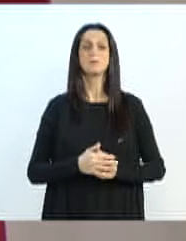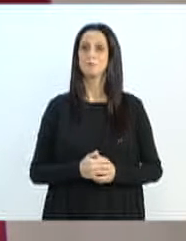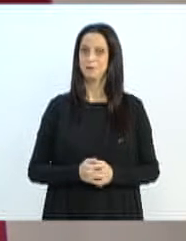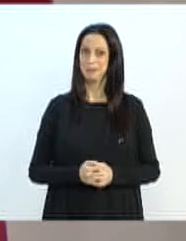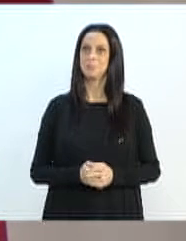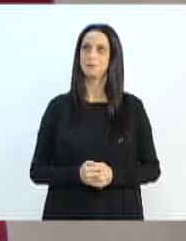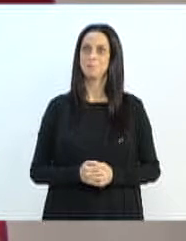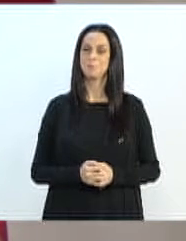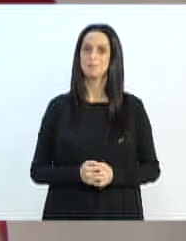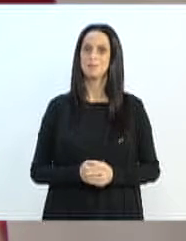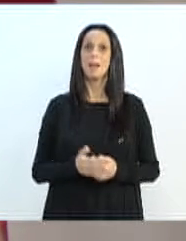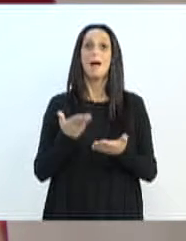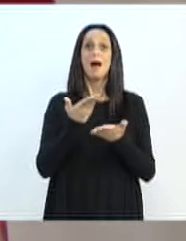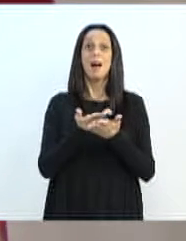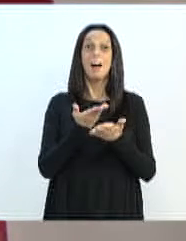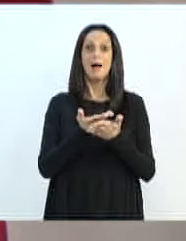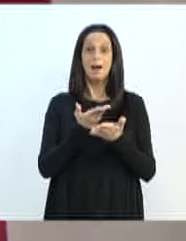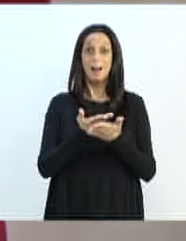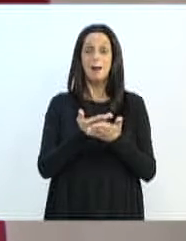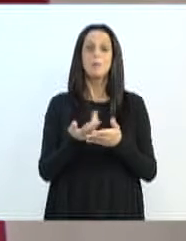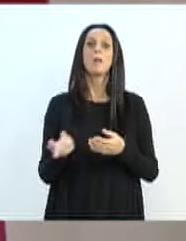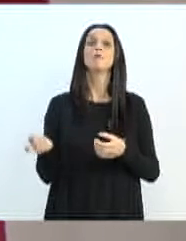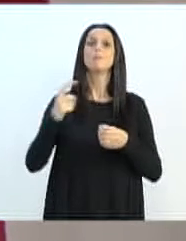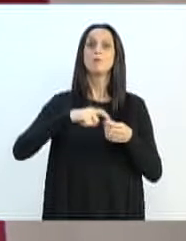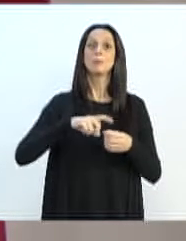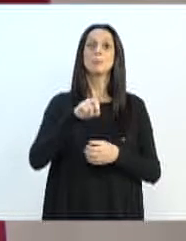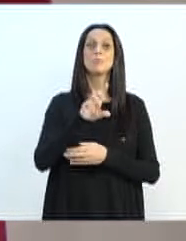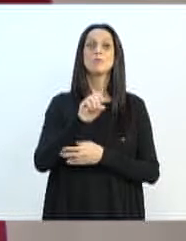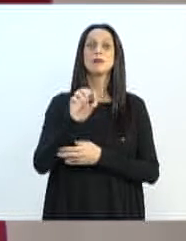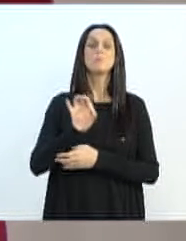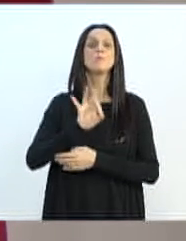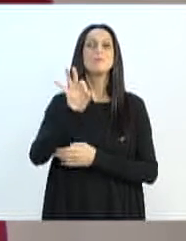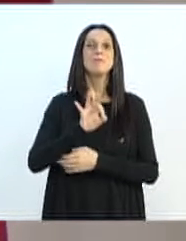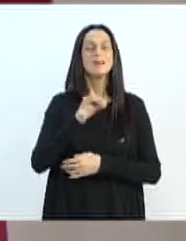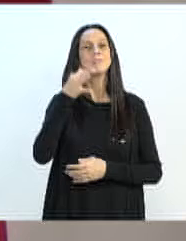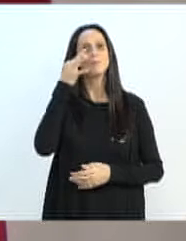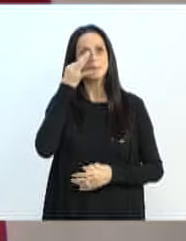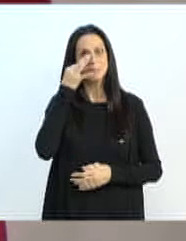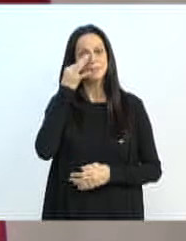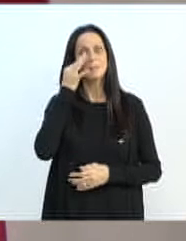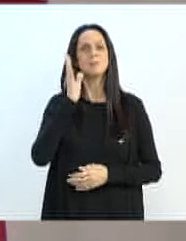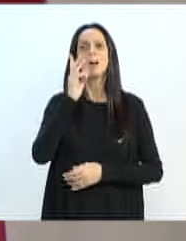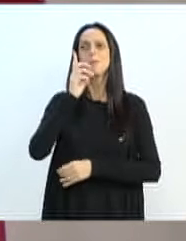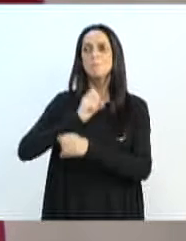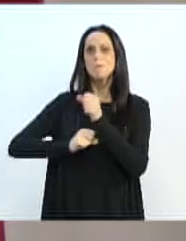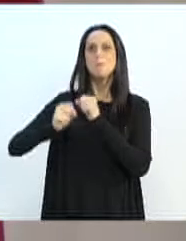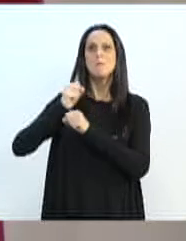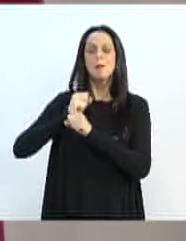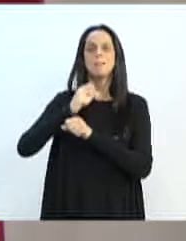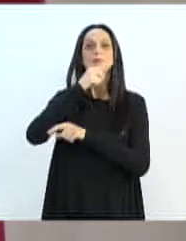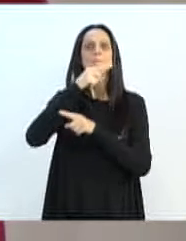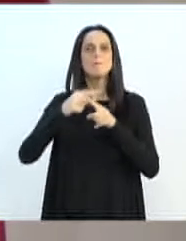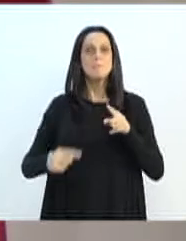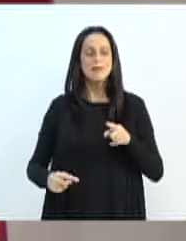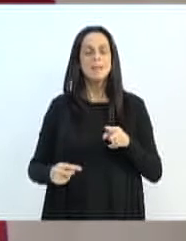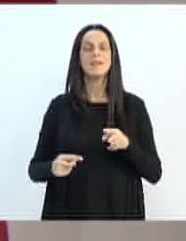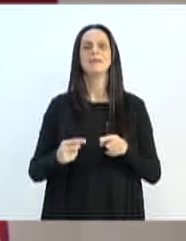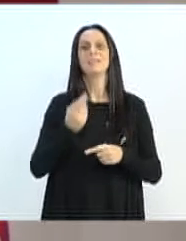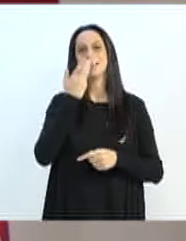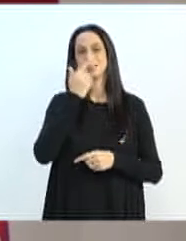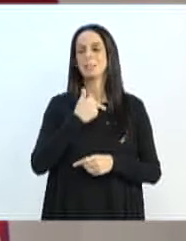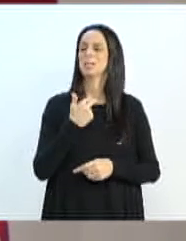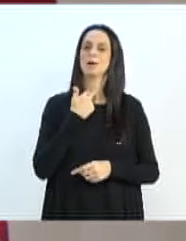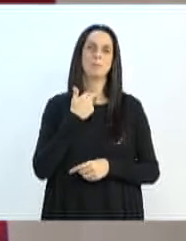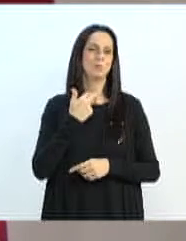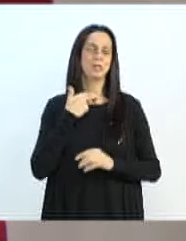o retorno às aulas 100% presenciais. Depois de praticamente 1 ano e meio de pandemia, finalmente os